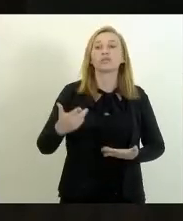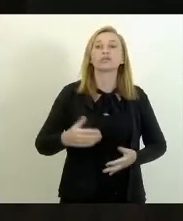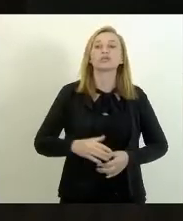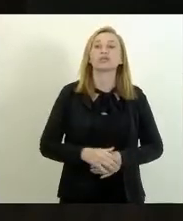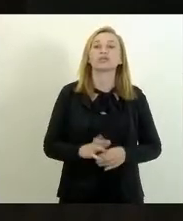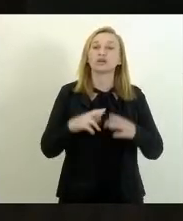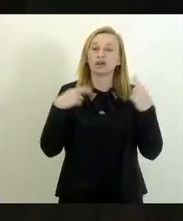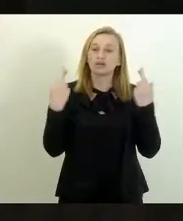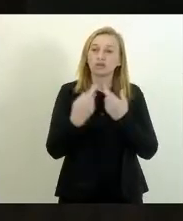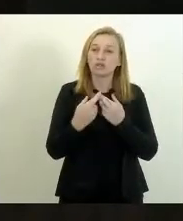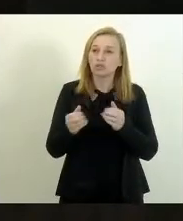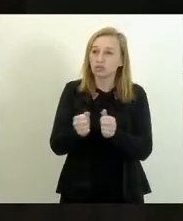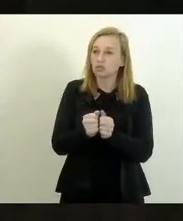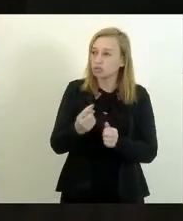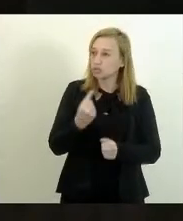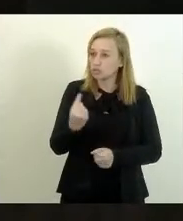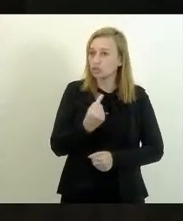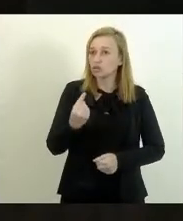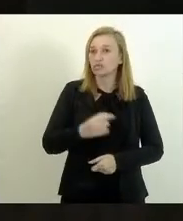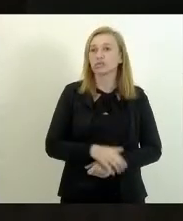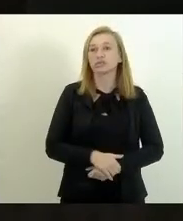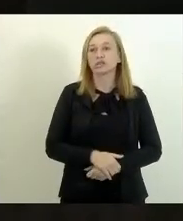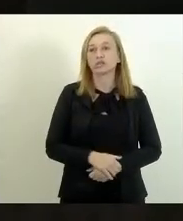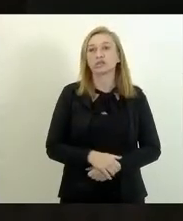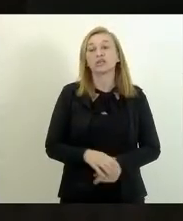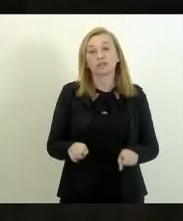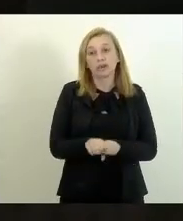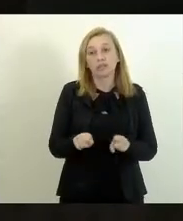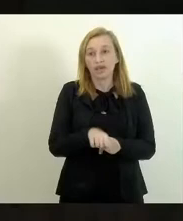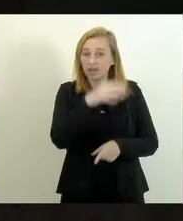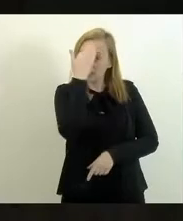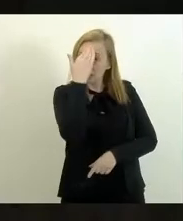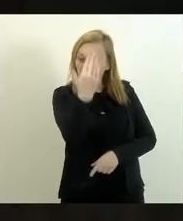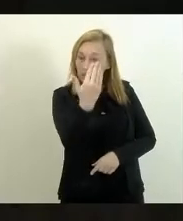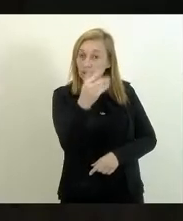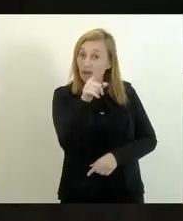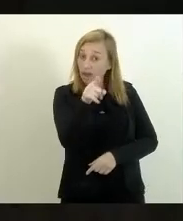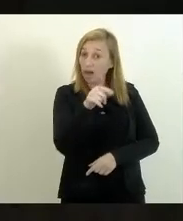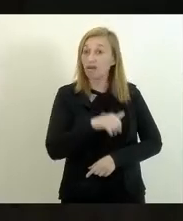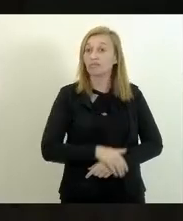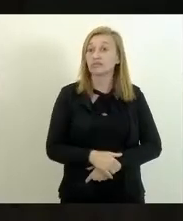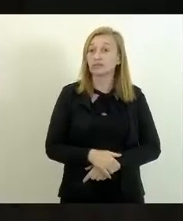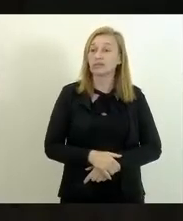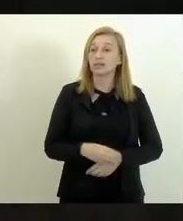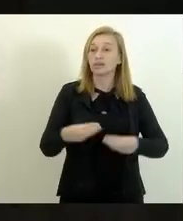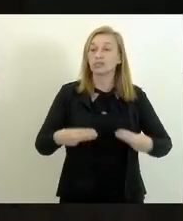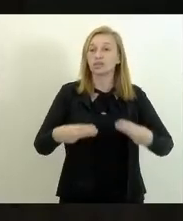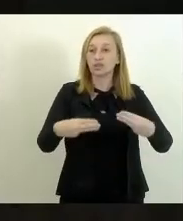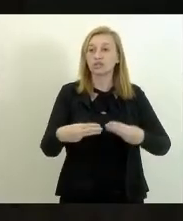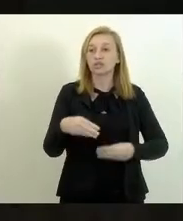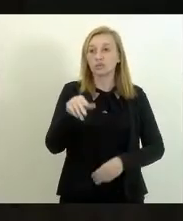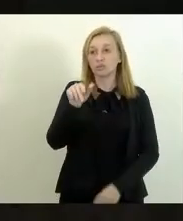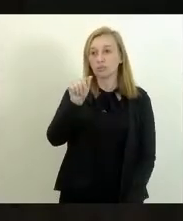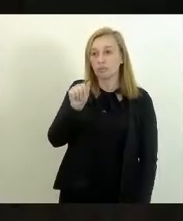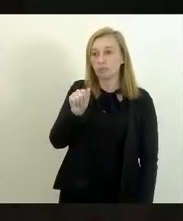fez a reunião, e também agradecer lá ao ministro Paulo Guedes.